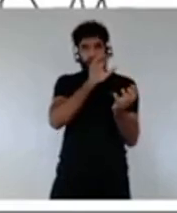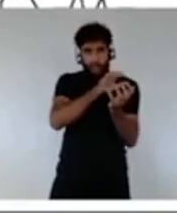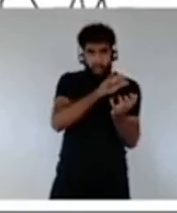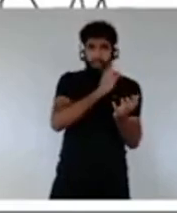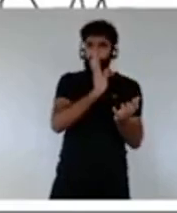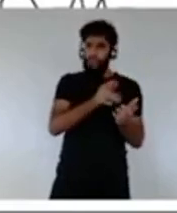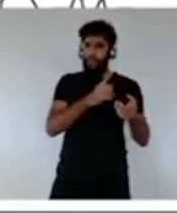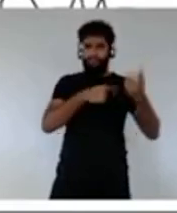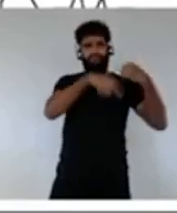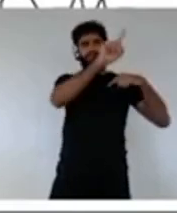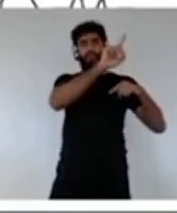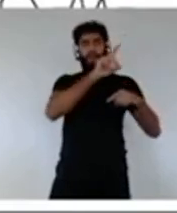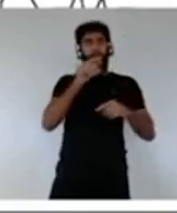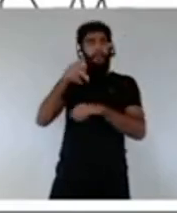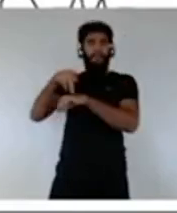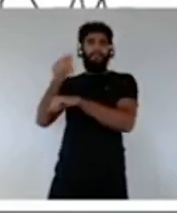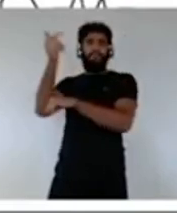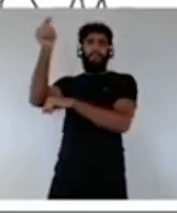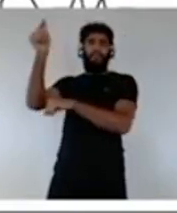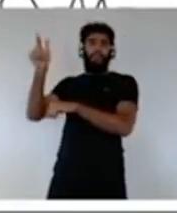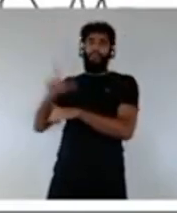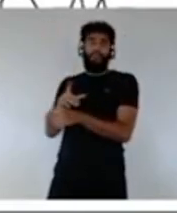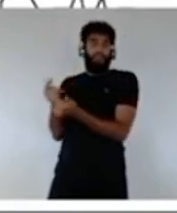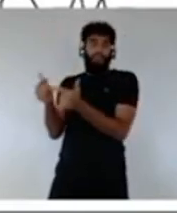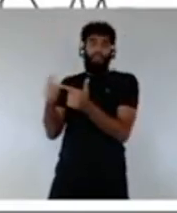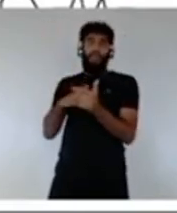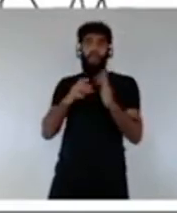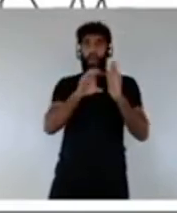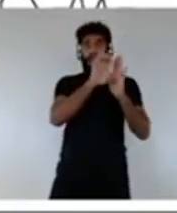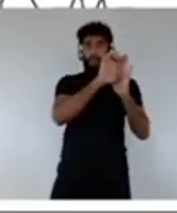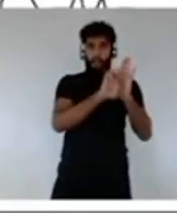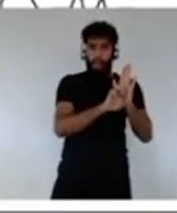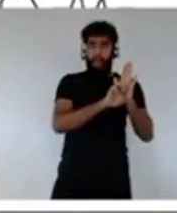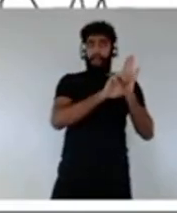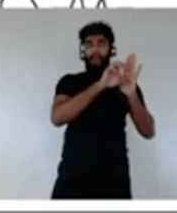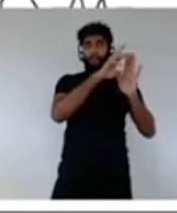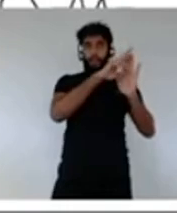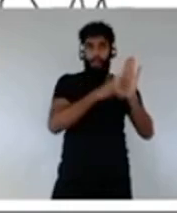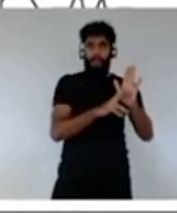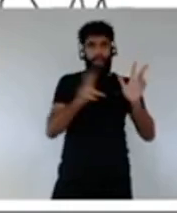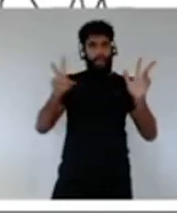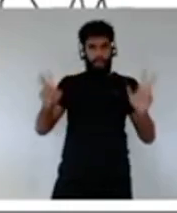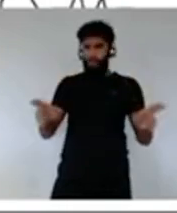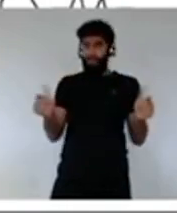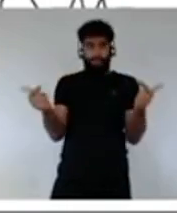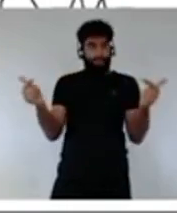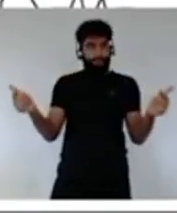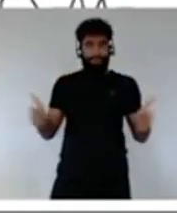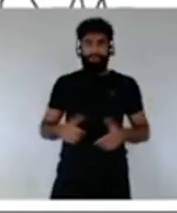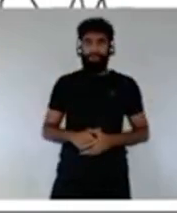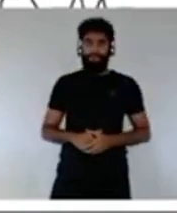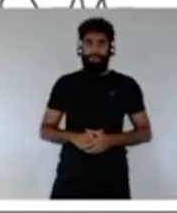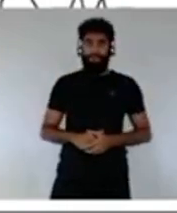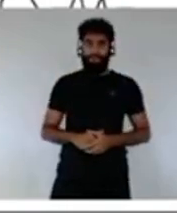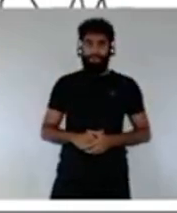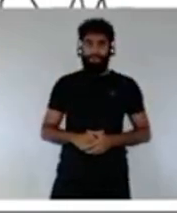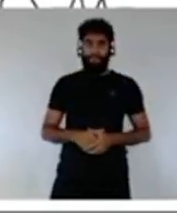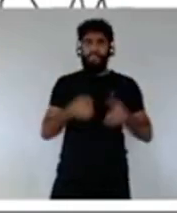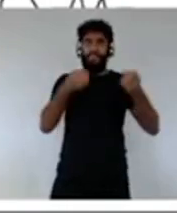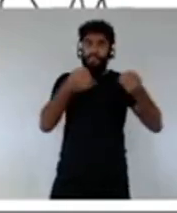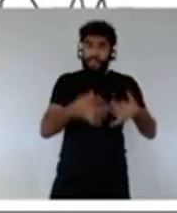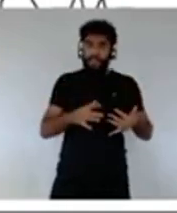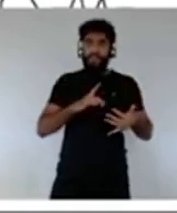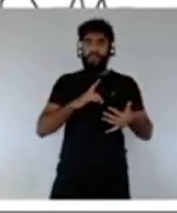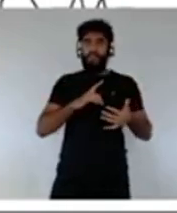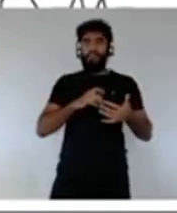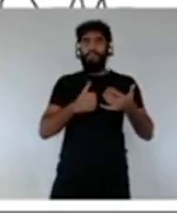países têm normas tão bem organizadas como o Estatuto do Idoso. Falamos das facilidades e os